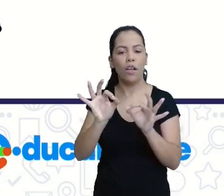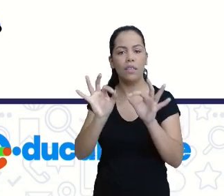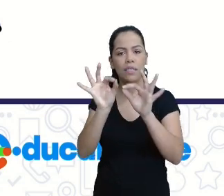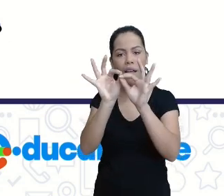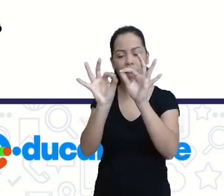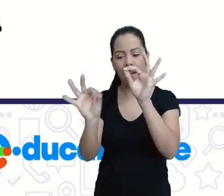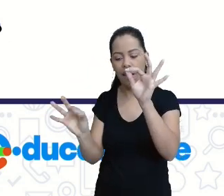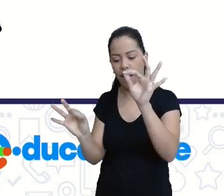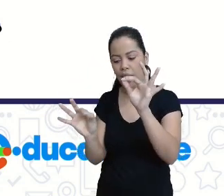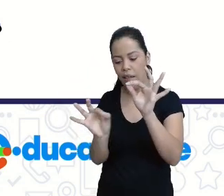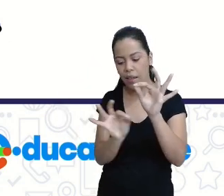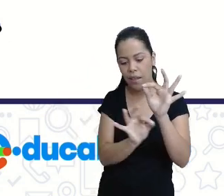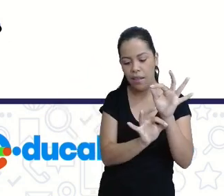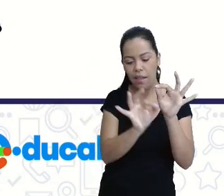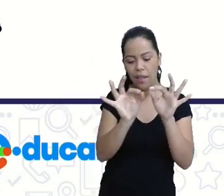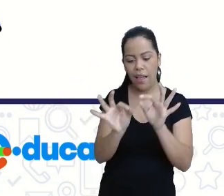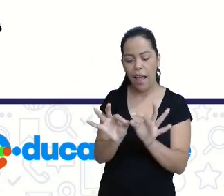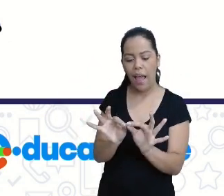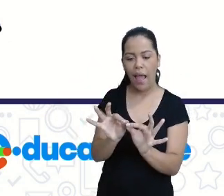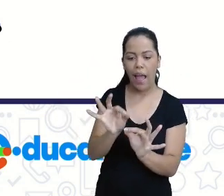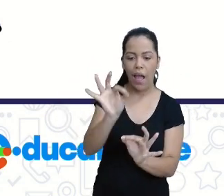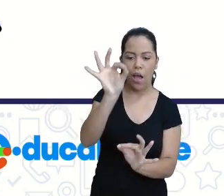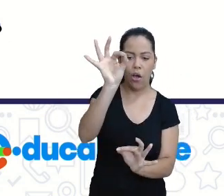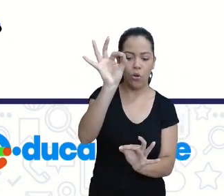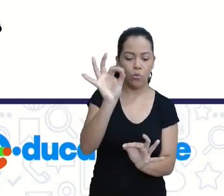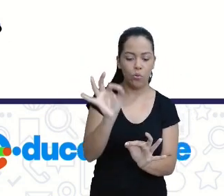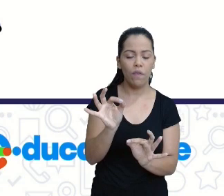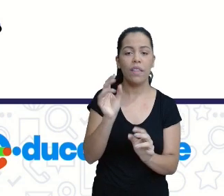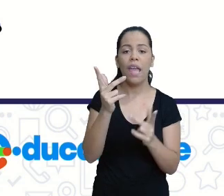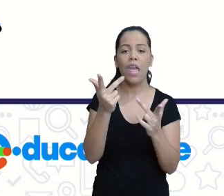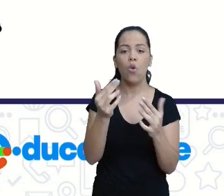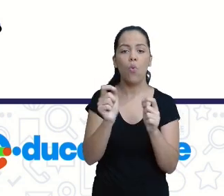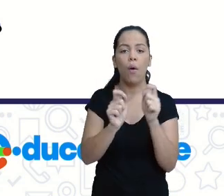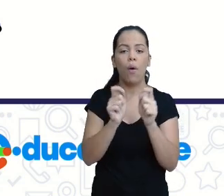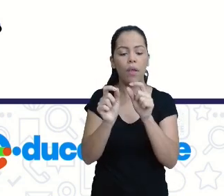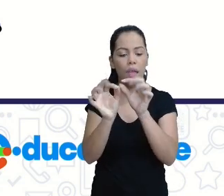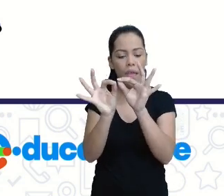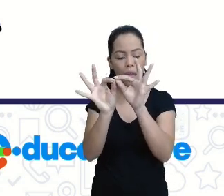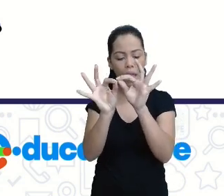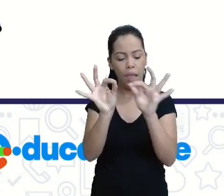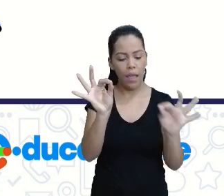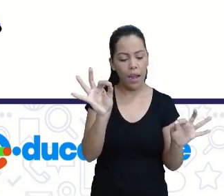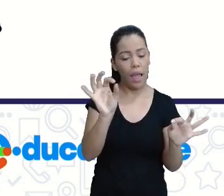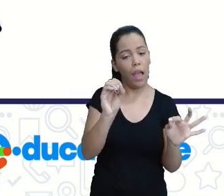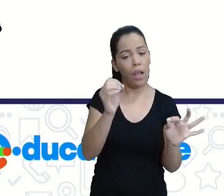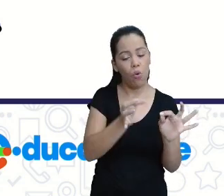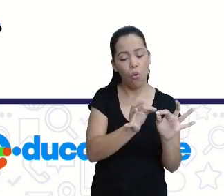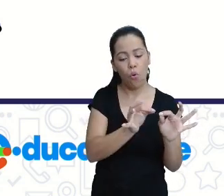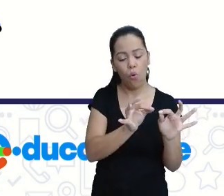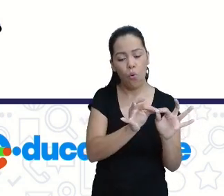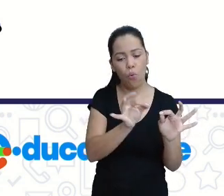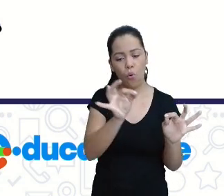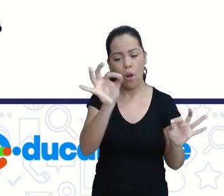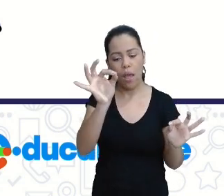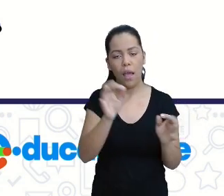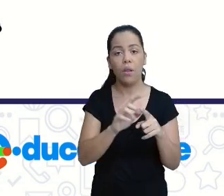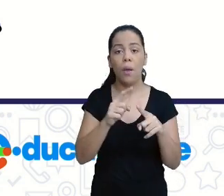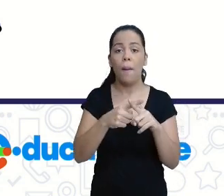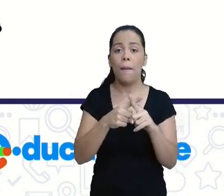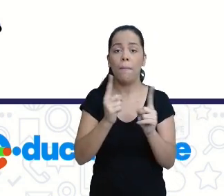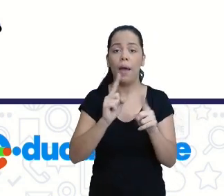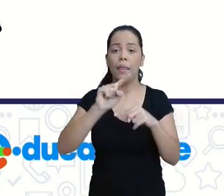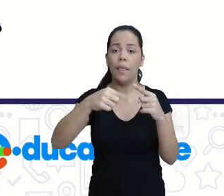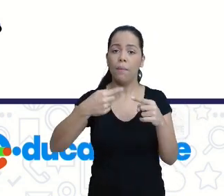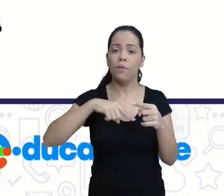vai coincidir com um dos lados. Mas nesse caso aí, a gente coloca de uma forma em que a altura não é nenhum desses 2 lados. Ela